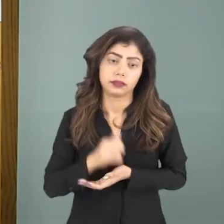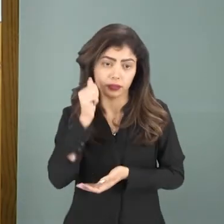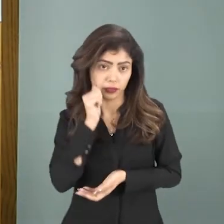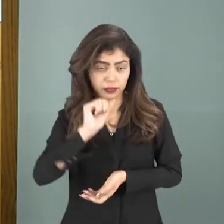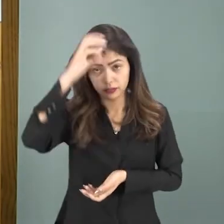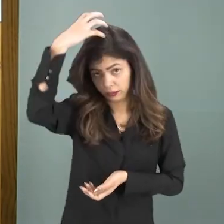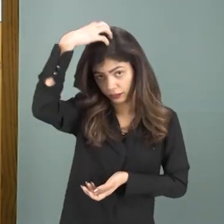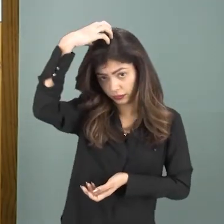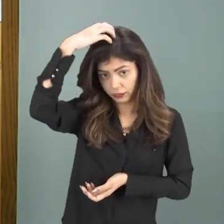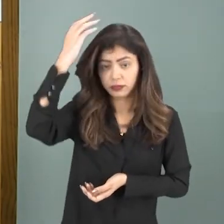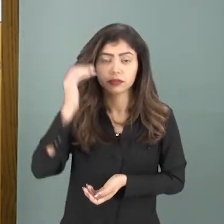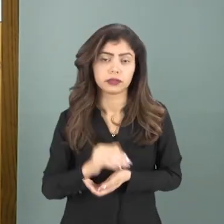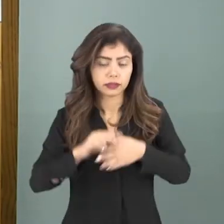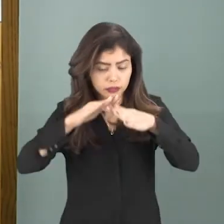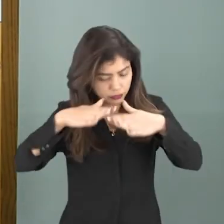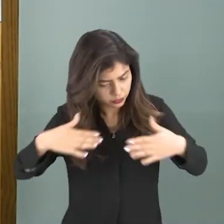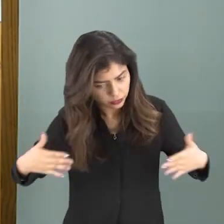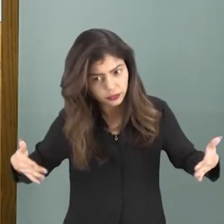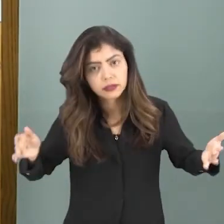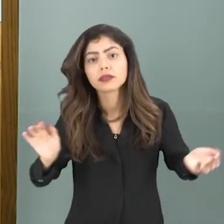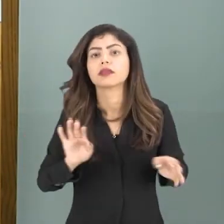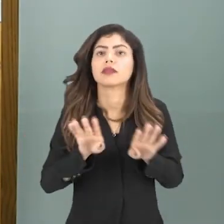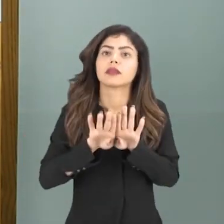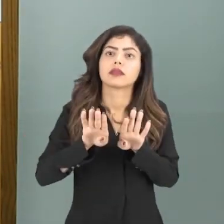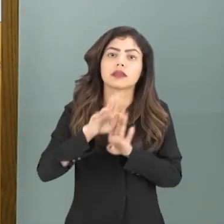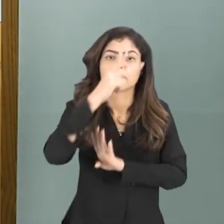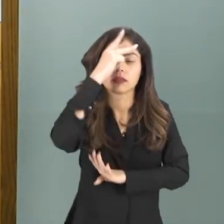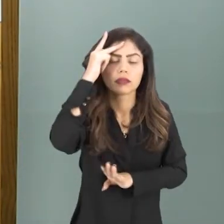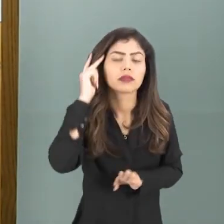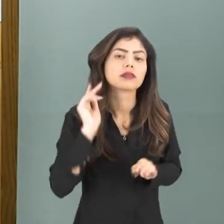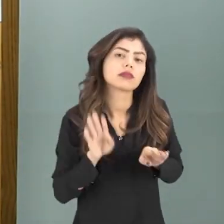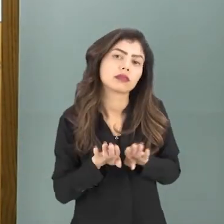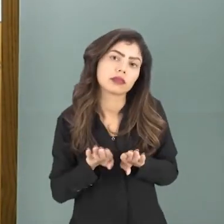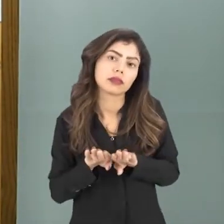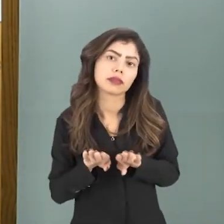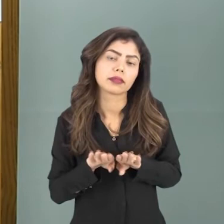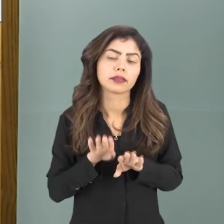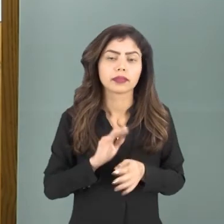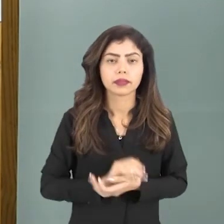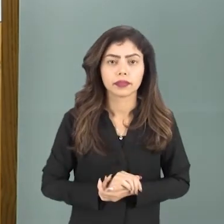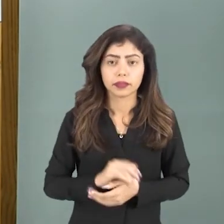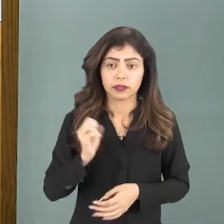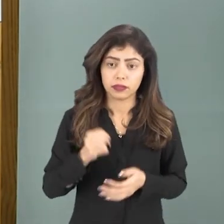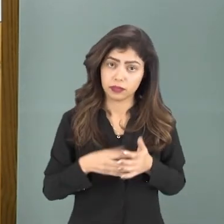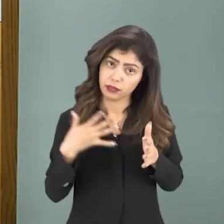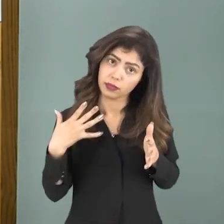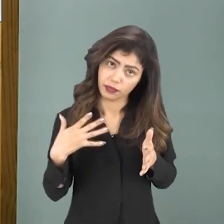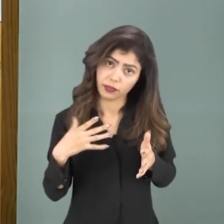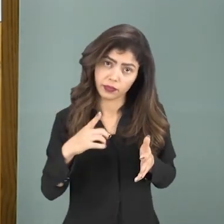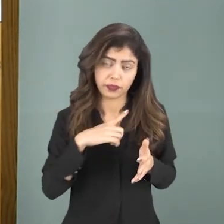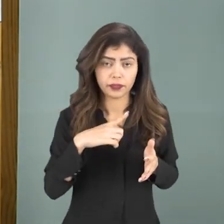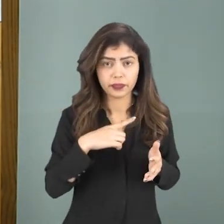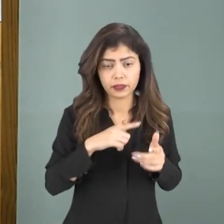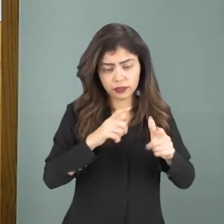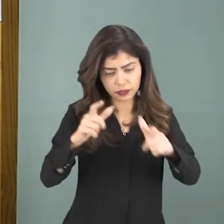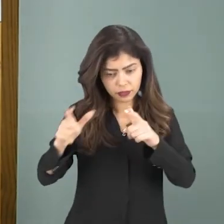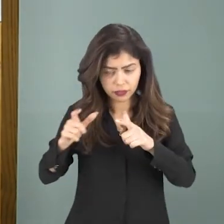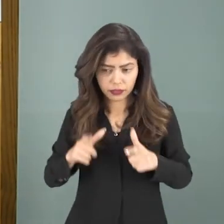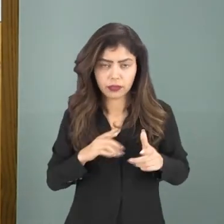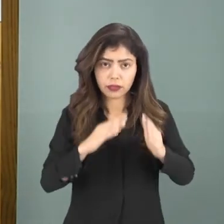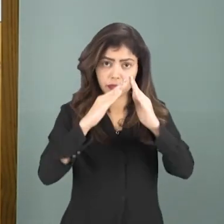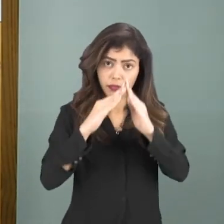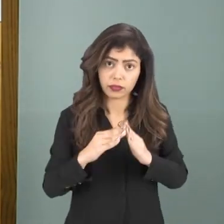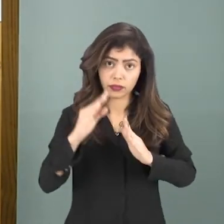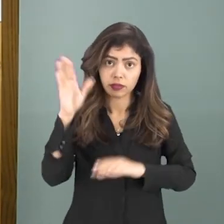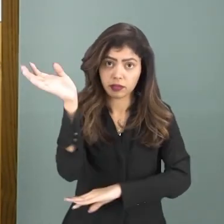das rainhas, de majestade e de pessoas comuns também. Muitas das vezes, existem muitos lugares